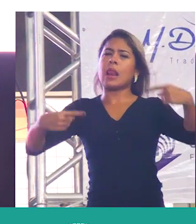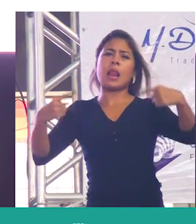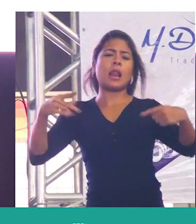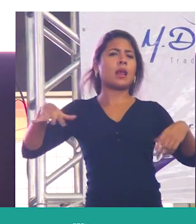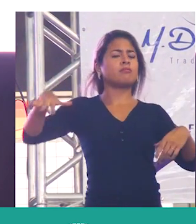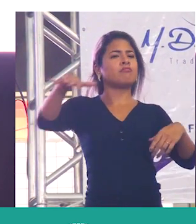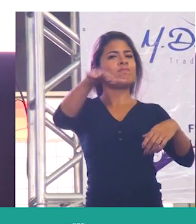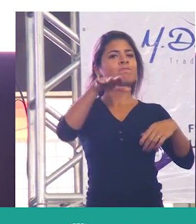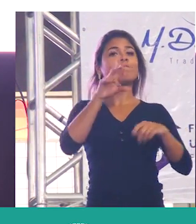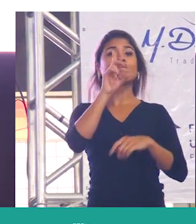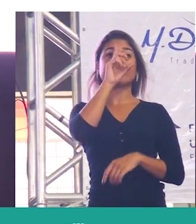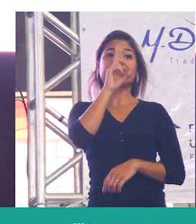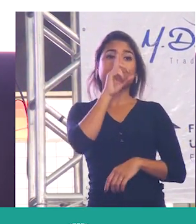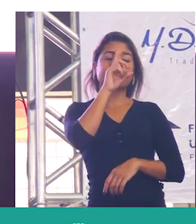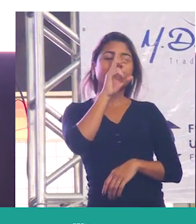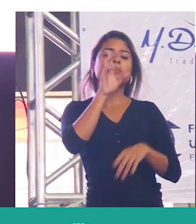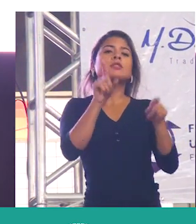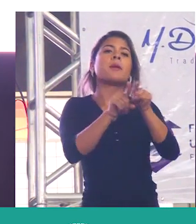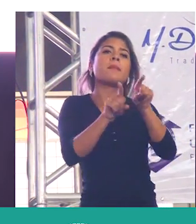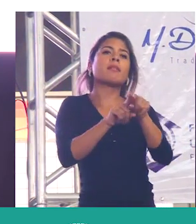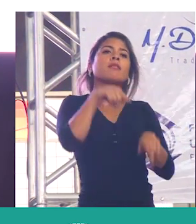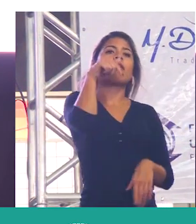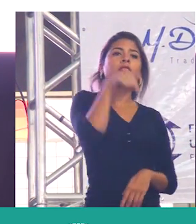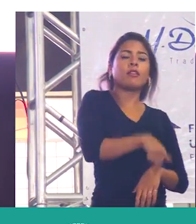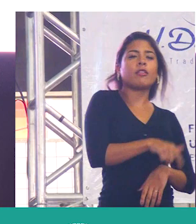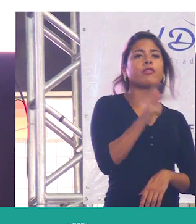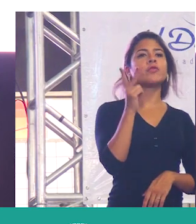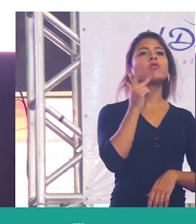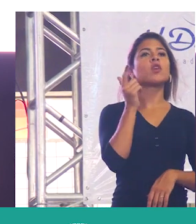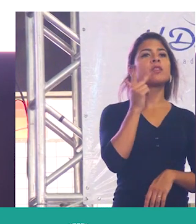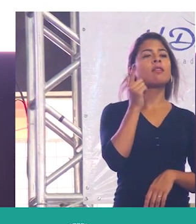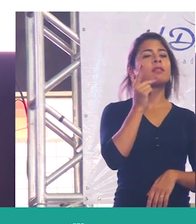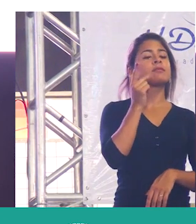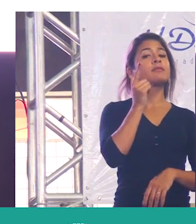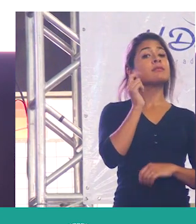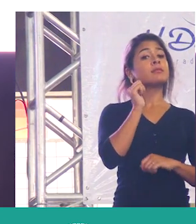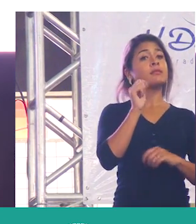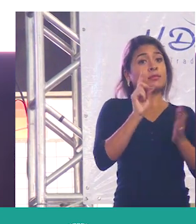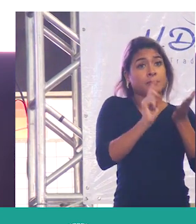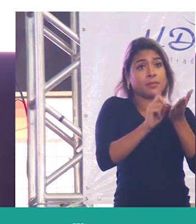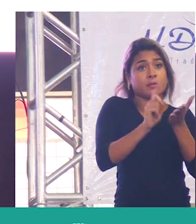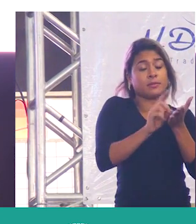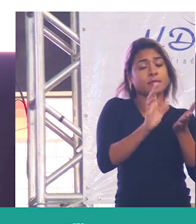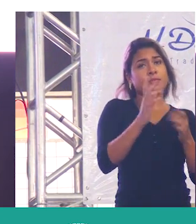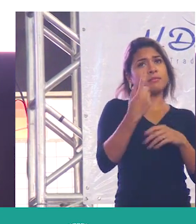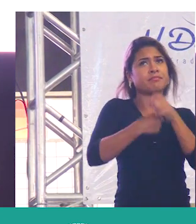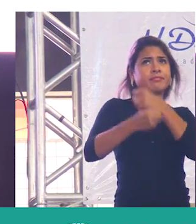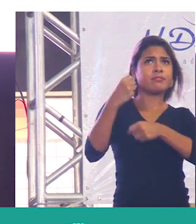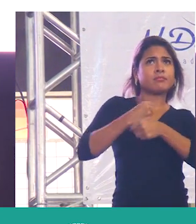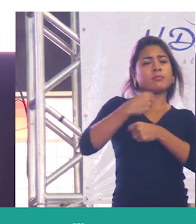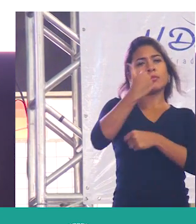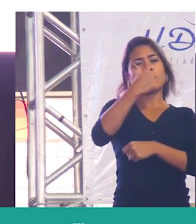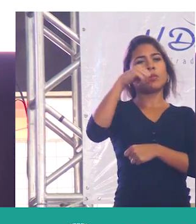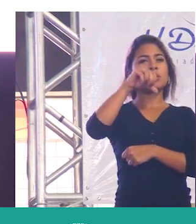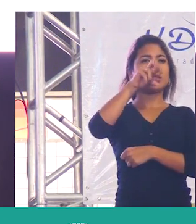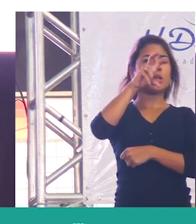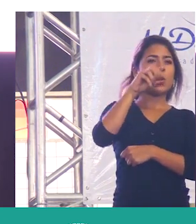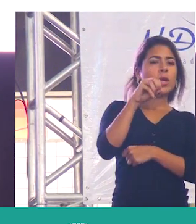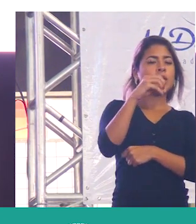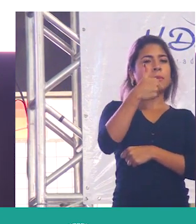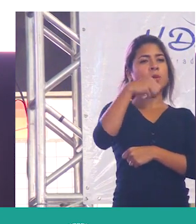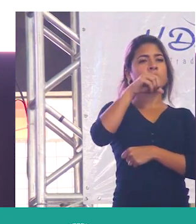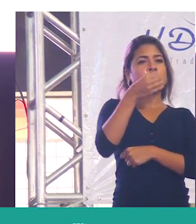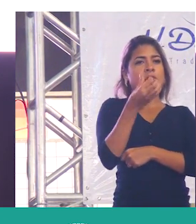campo. Aqui em Fortaleza mesmo, pessoal, por essa época, anos 50, anos